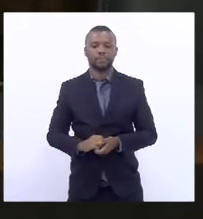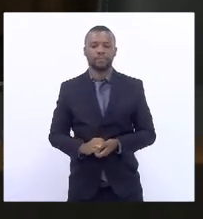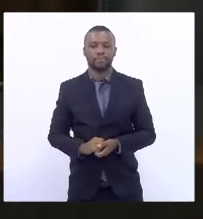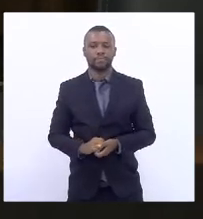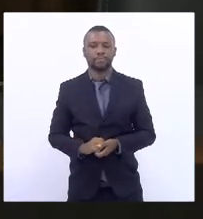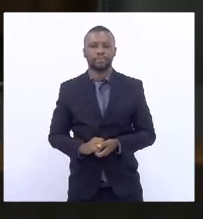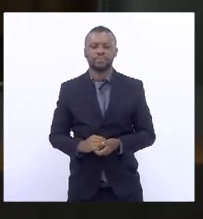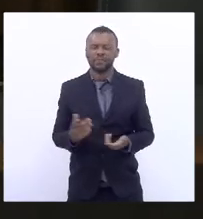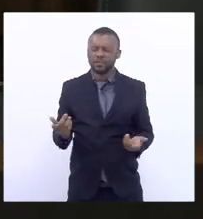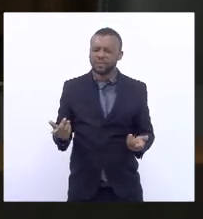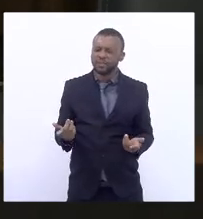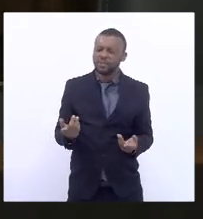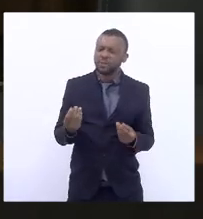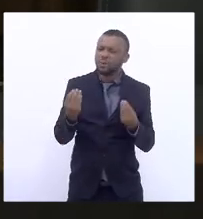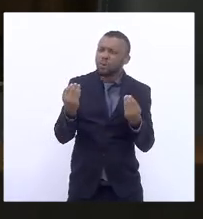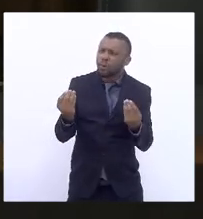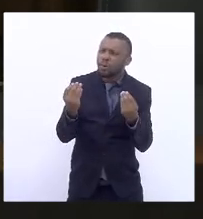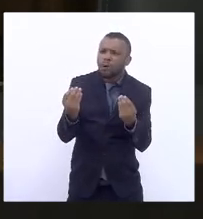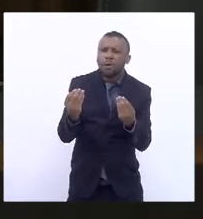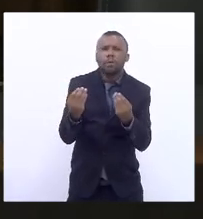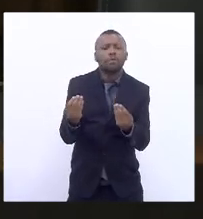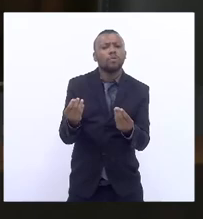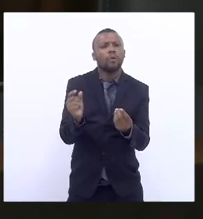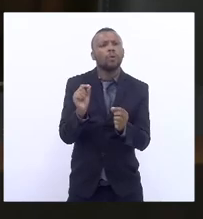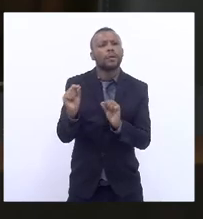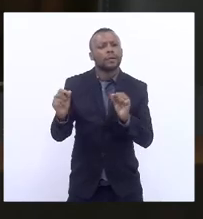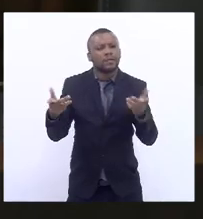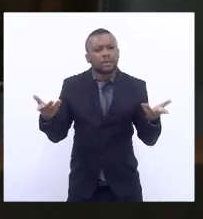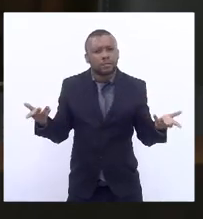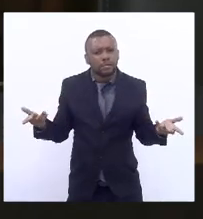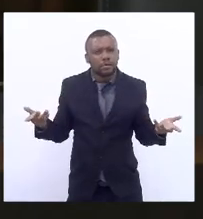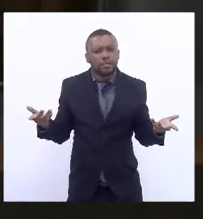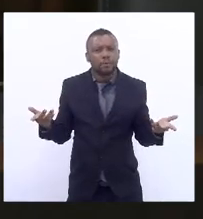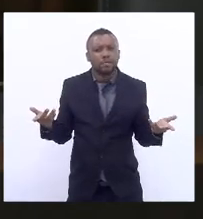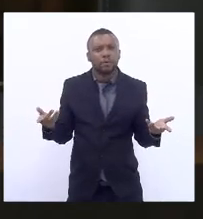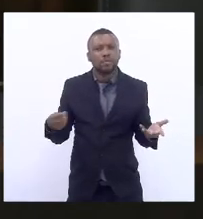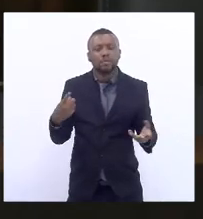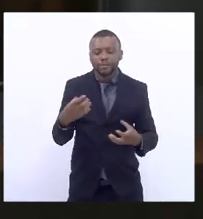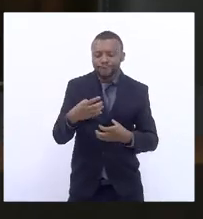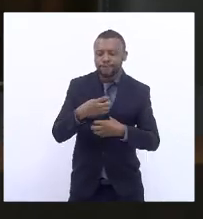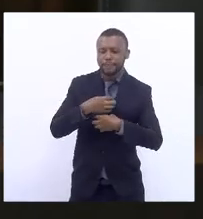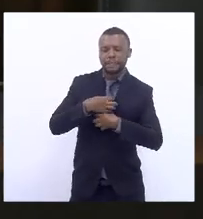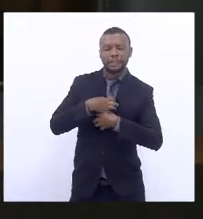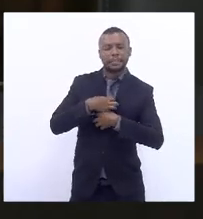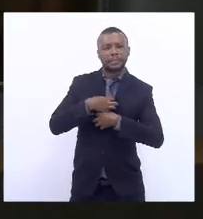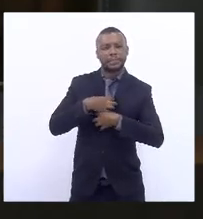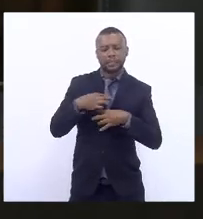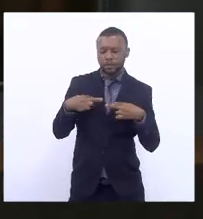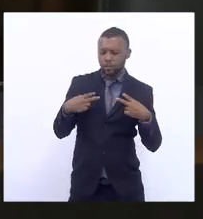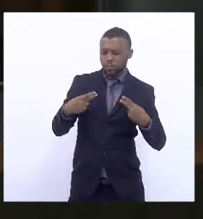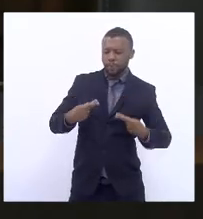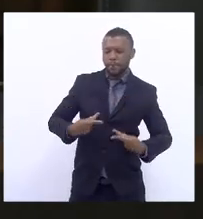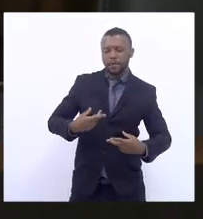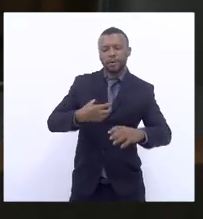o que, que é isso? Onde está o nosso senso